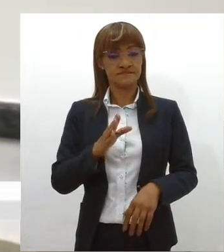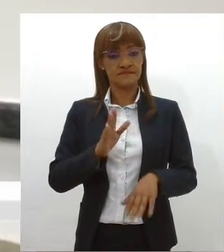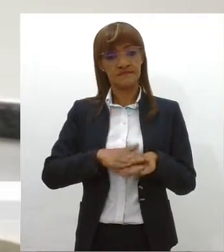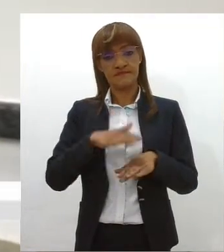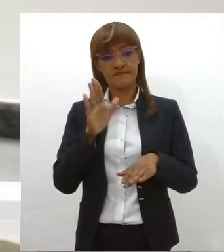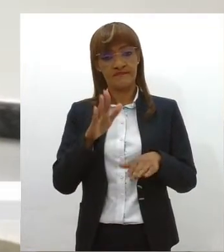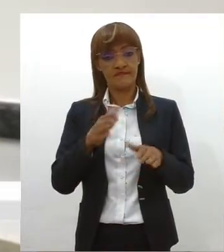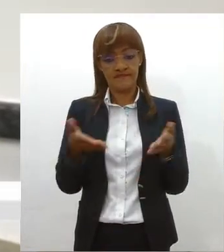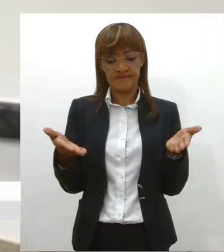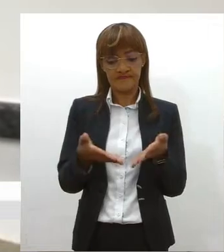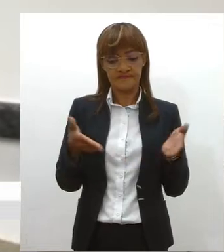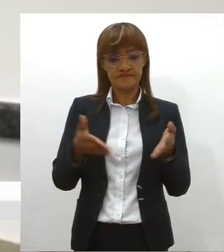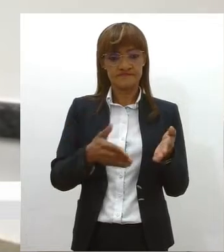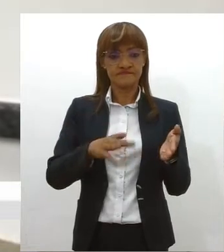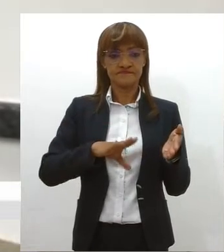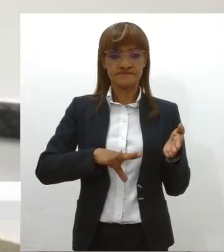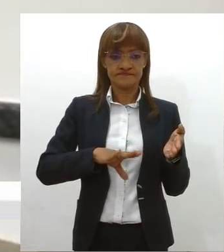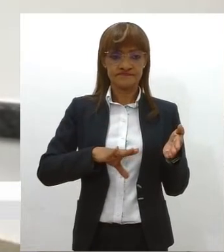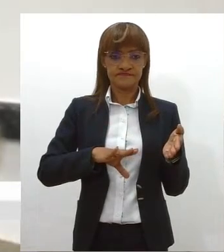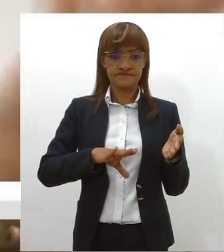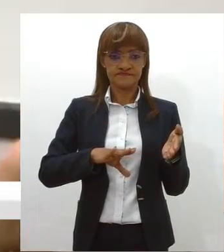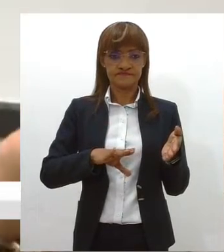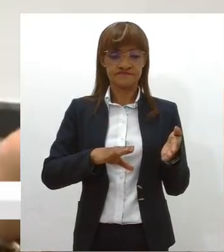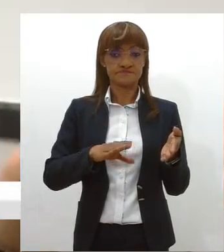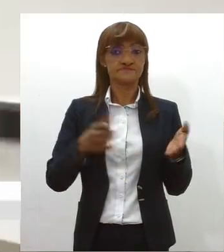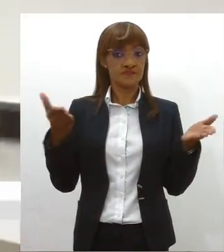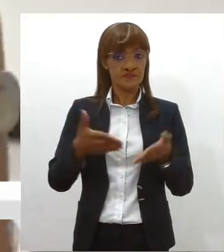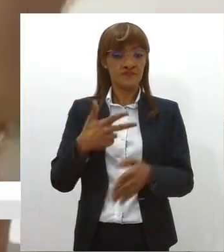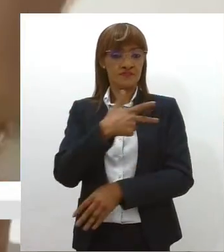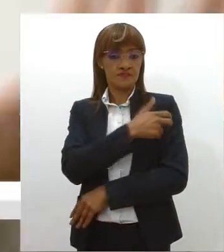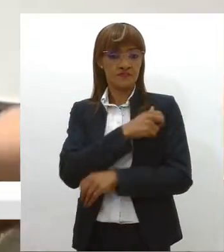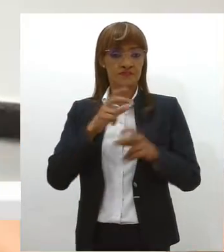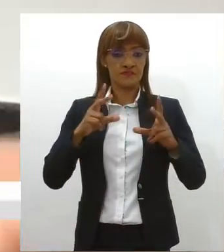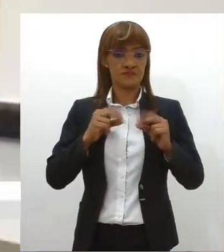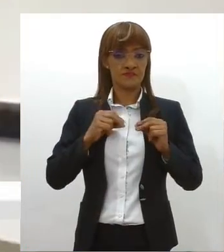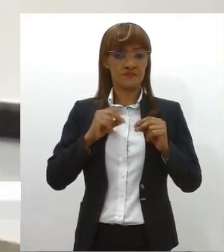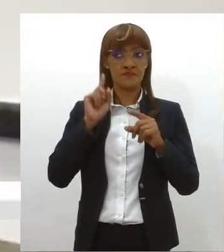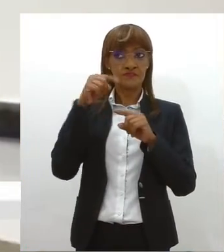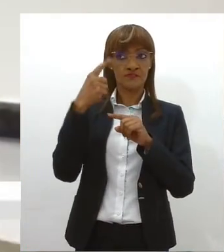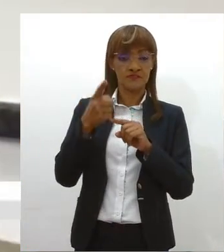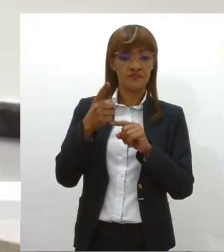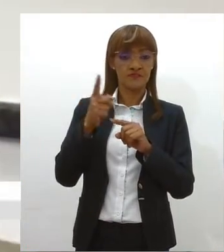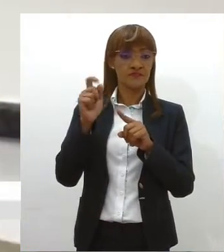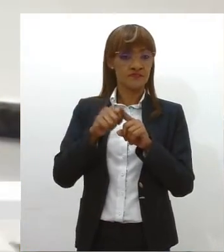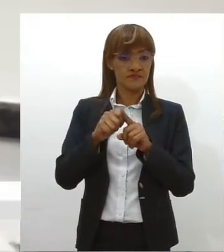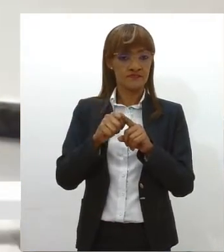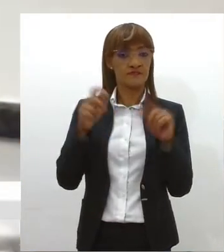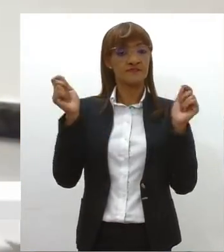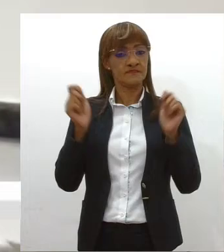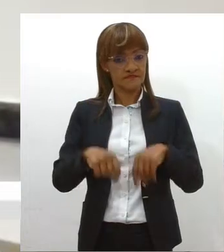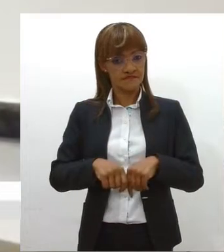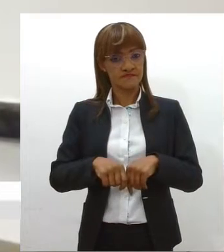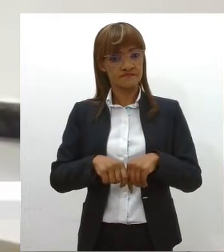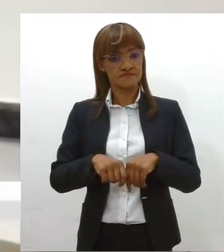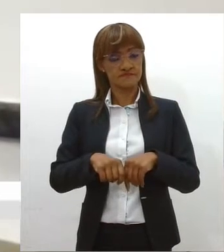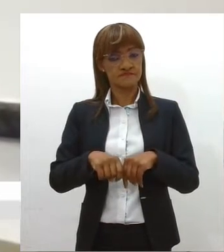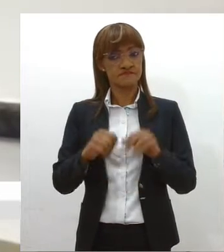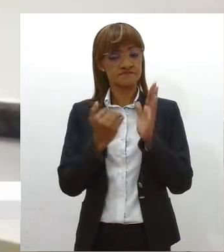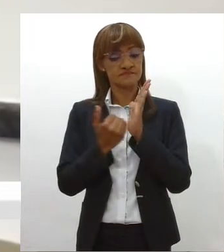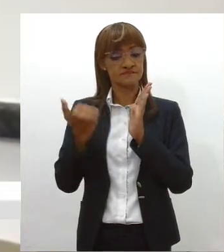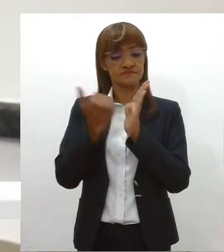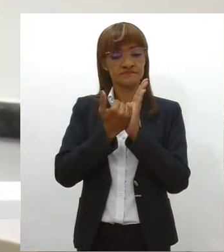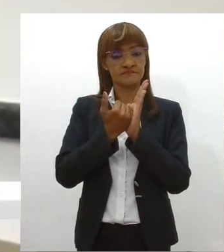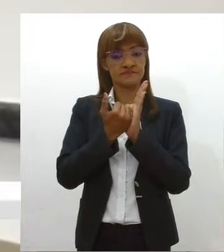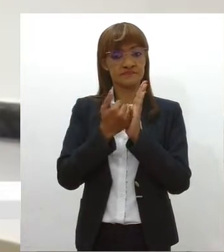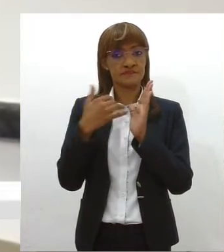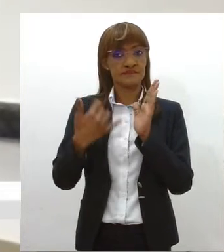hoje, se você fez a vacina hoje, no próximo ciclo, próxima menstruação pode ser que venha um pouco mais forte, mais